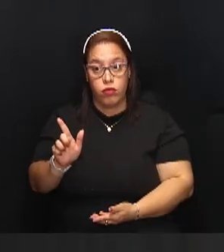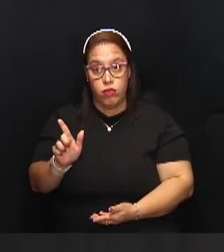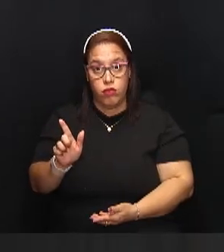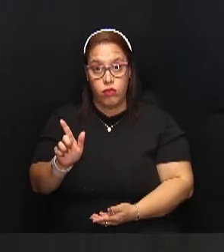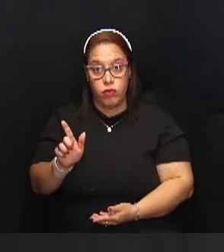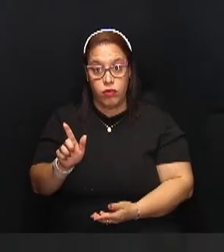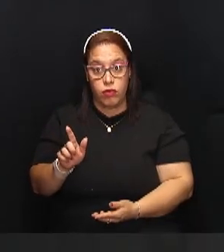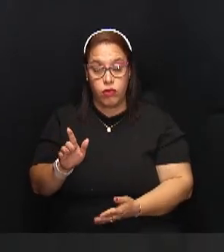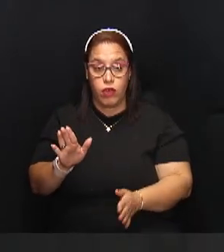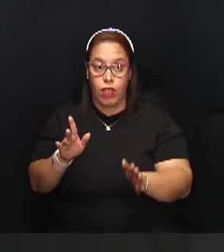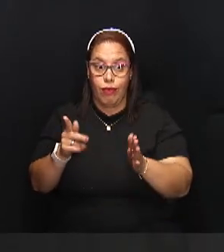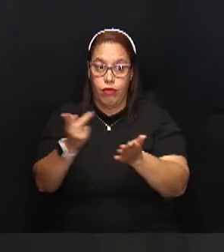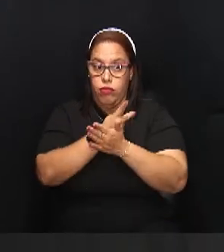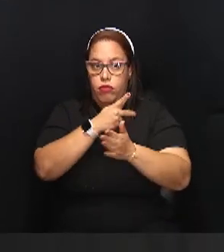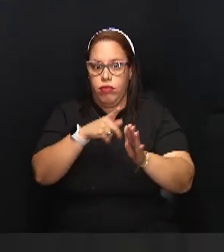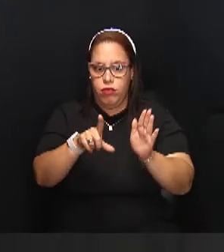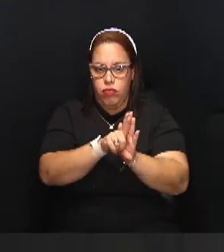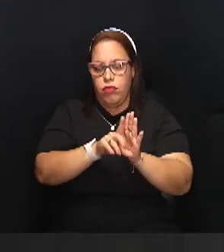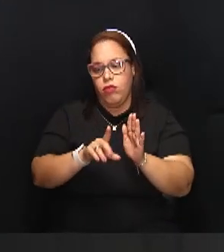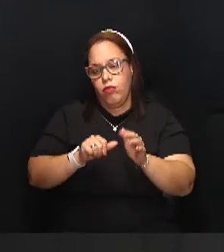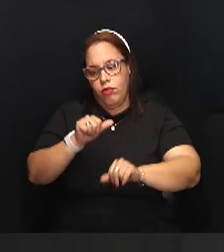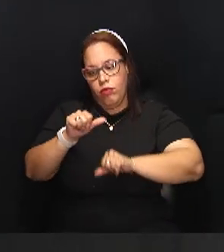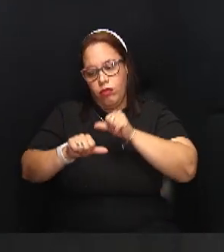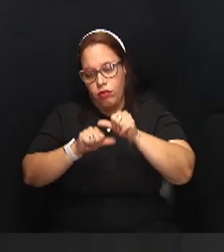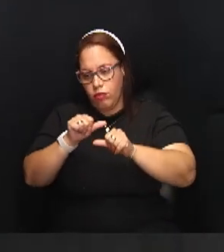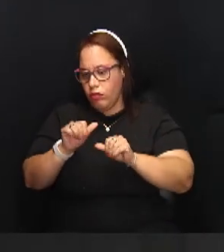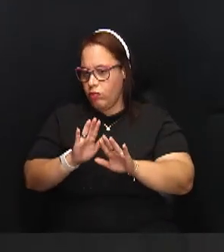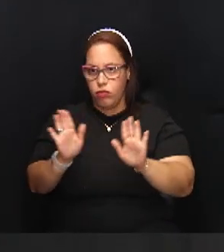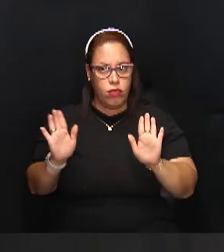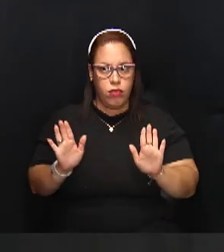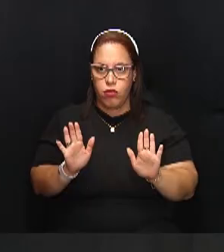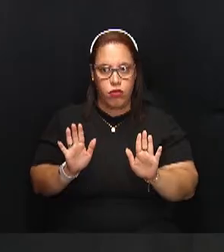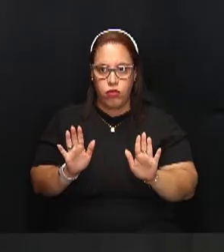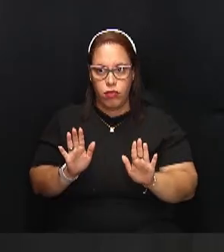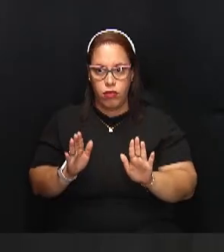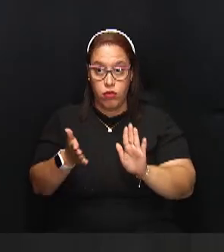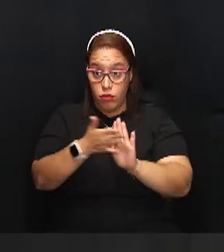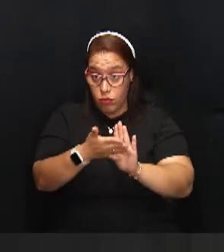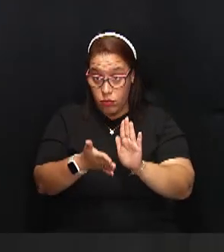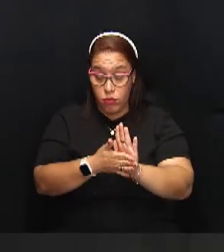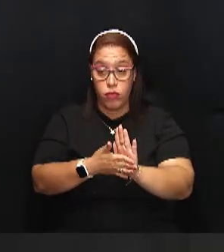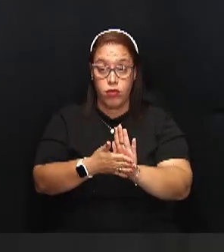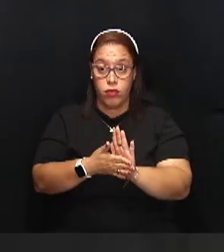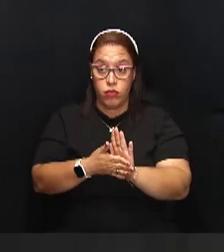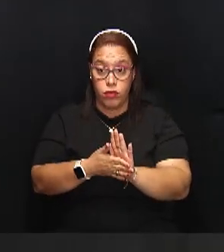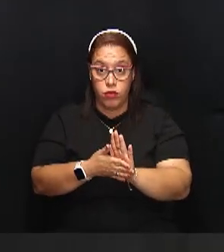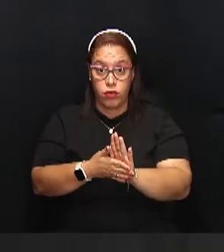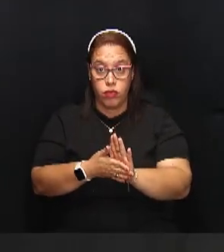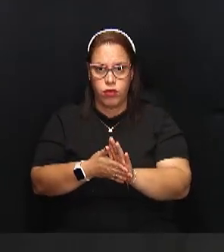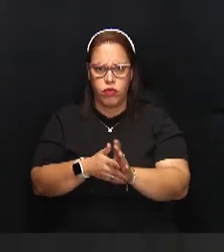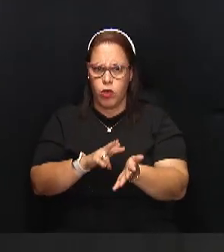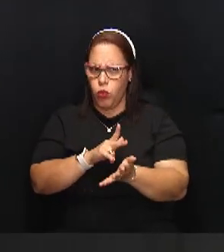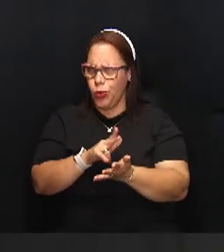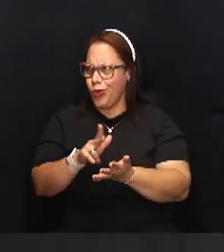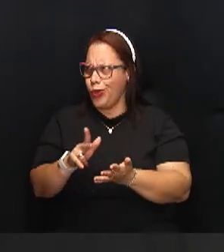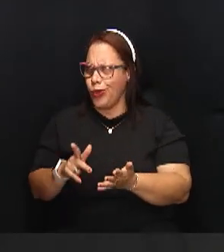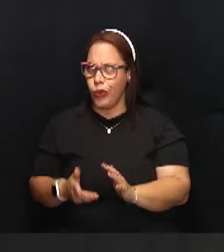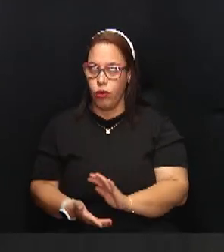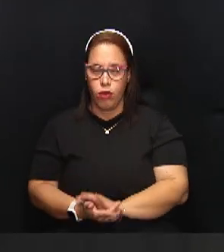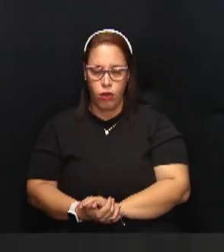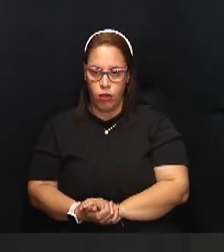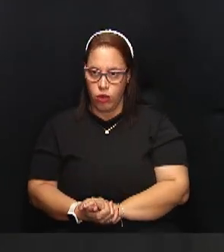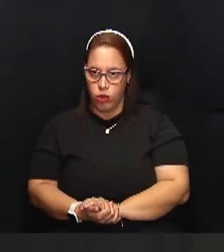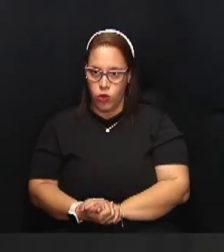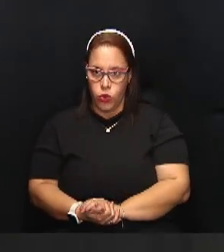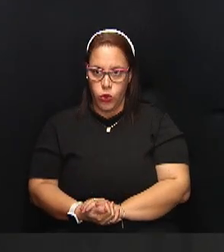venha ferir a legislação ou não venha alterar sobremaneira aquilo que está sendo proposto. Mas muitas vezes nós tivemos aí